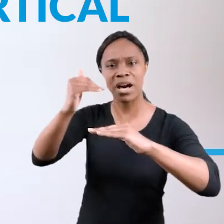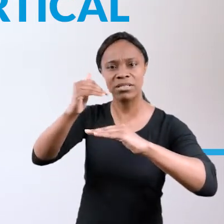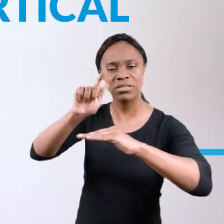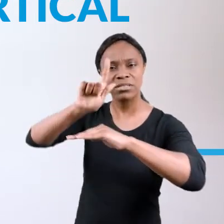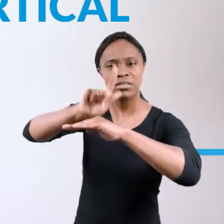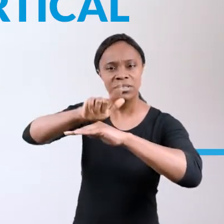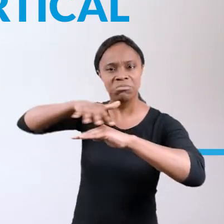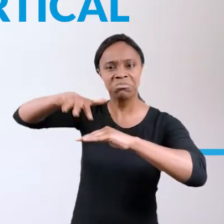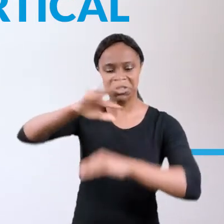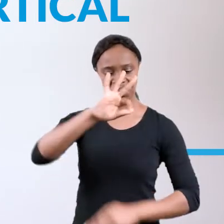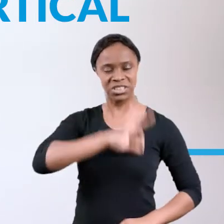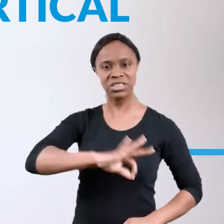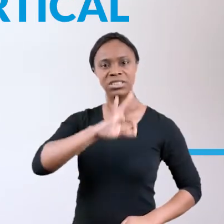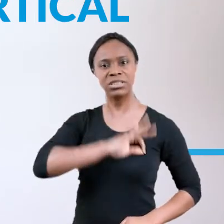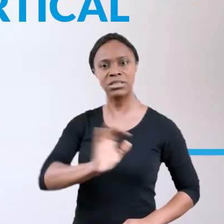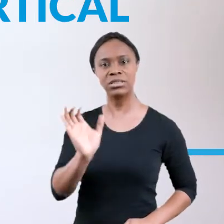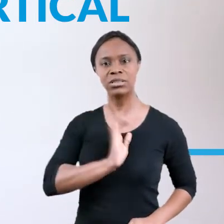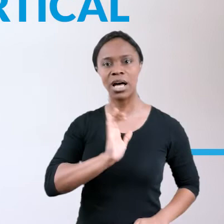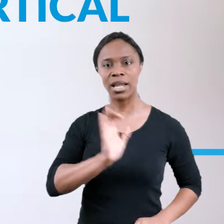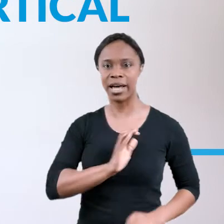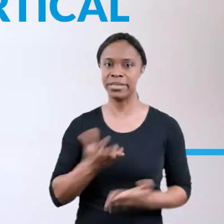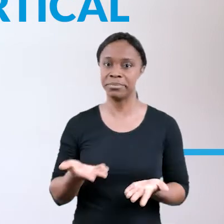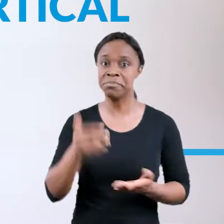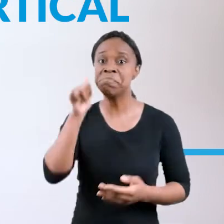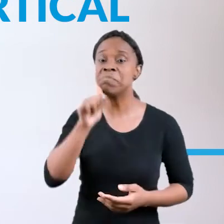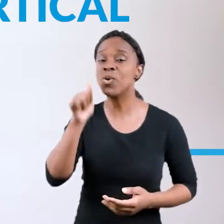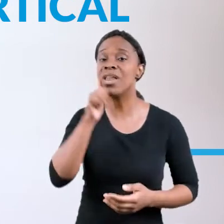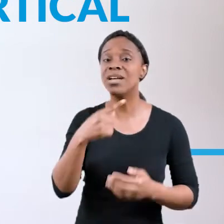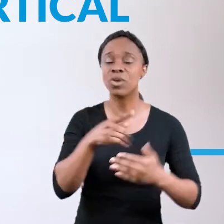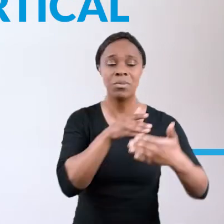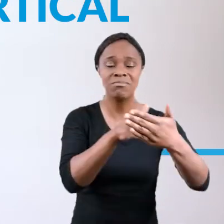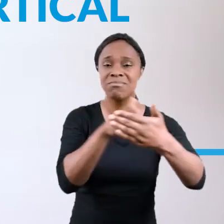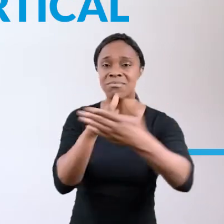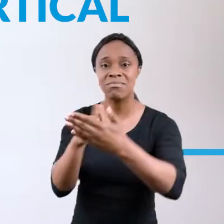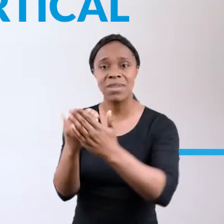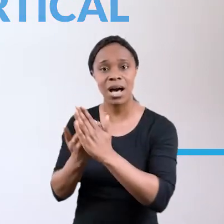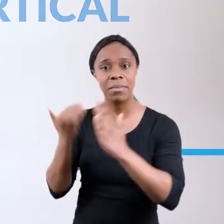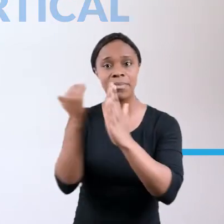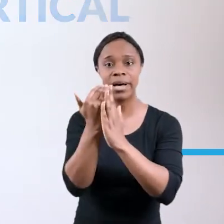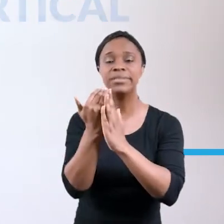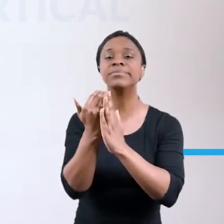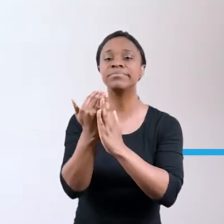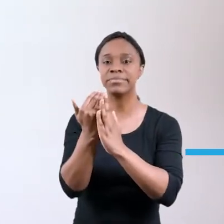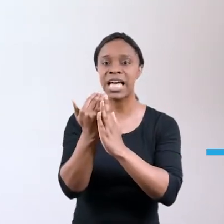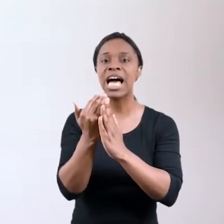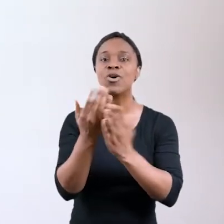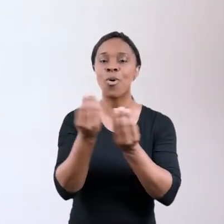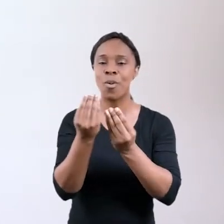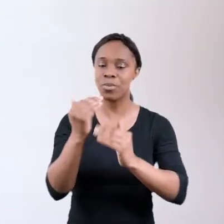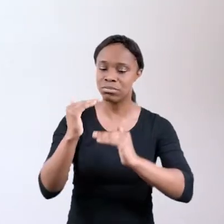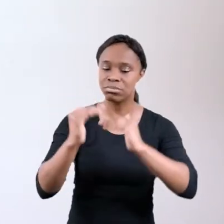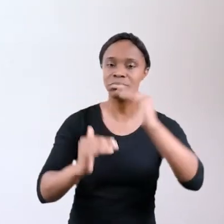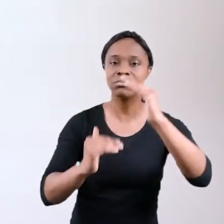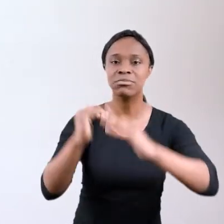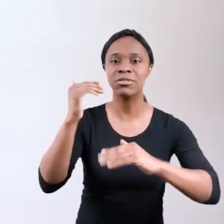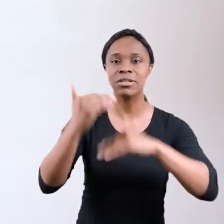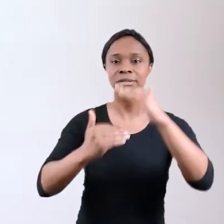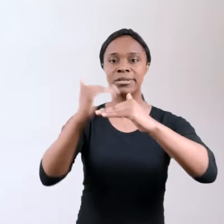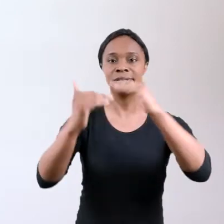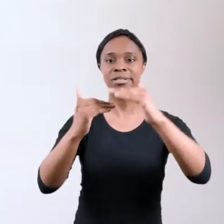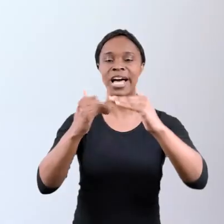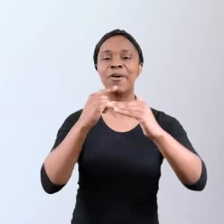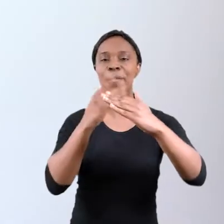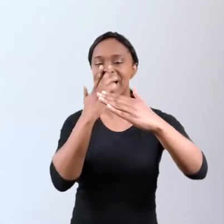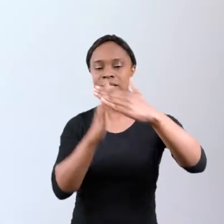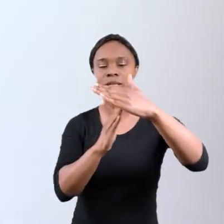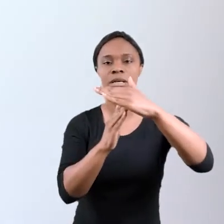mais bem remunerados, enquanto as mulheres enfrentam barreiras adicionais em sua progressão profissional, o chamado teto de